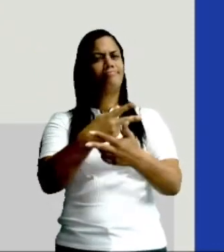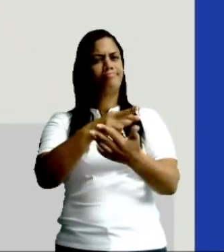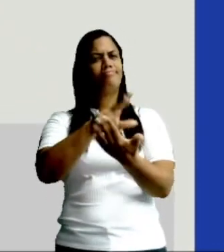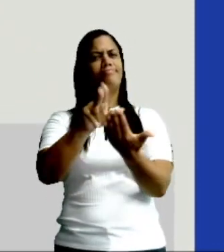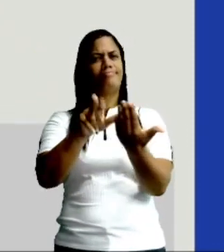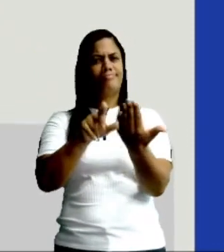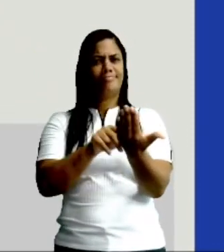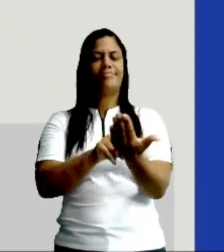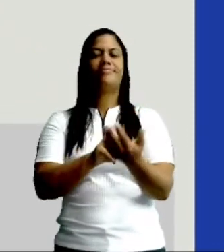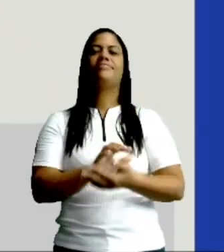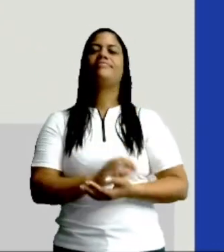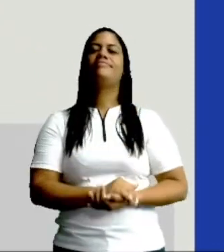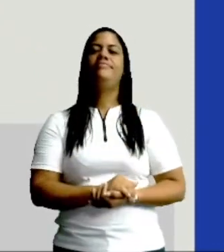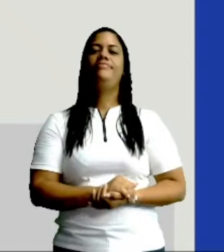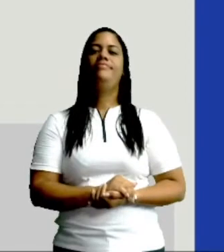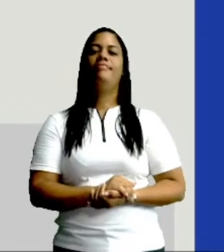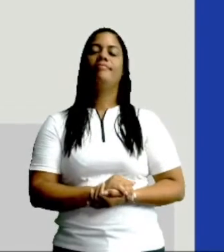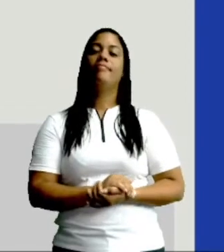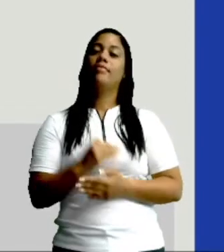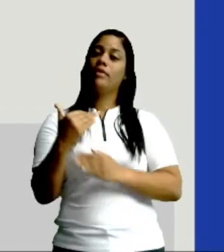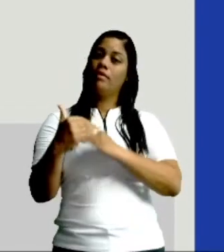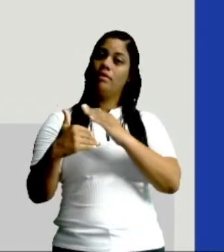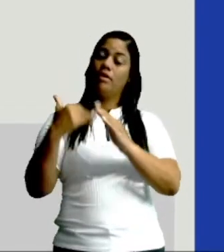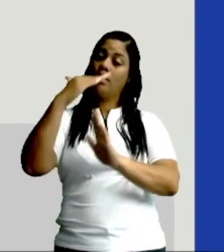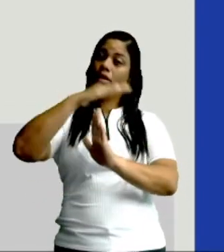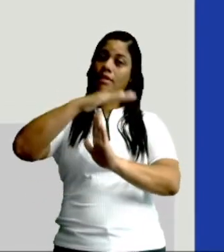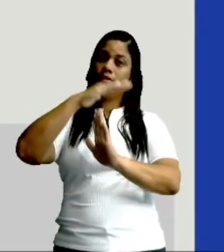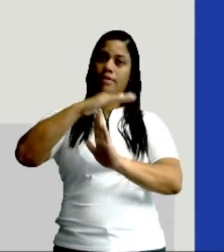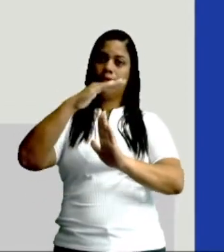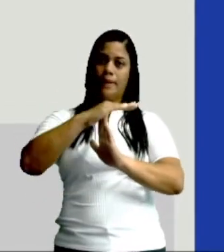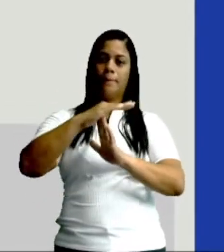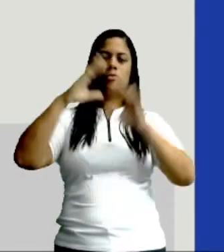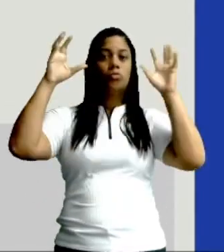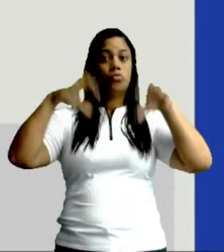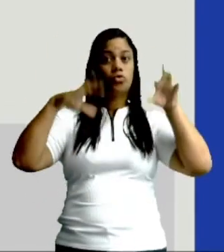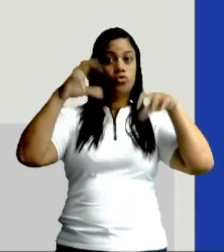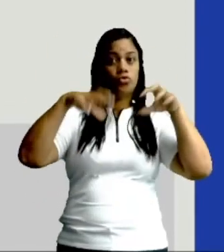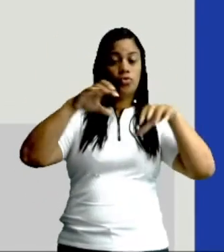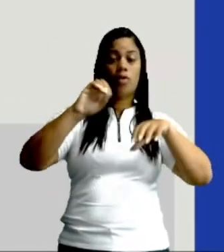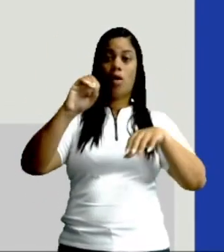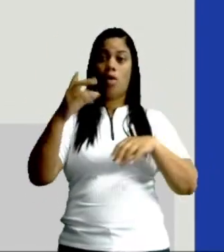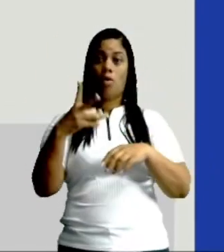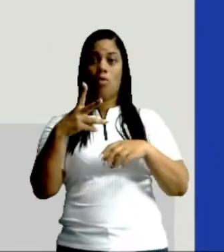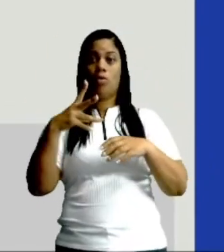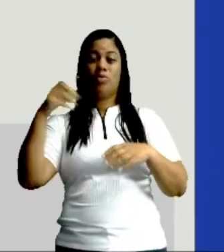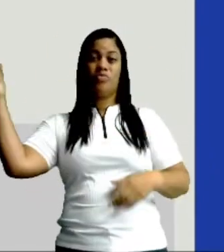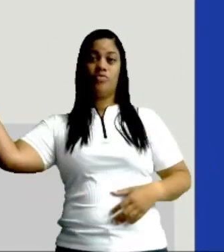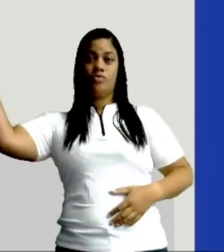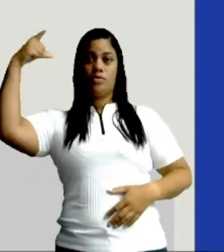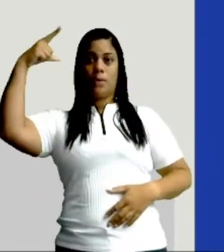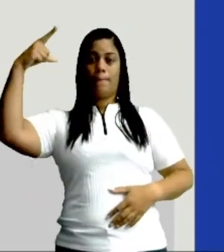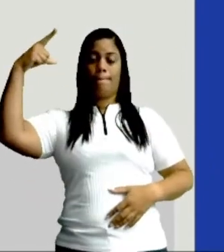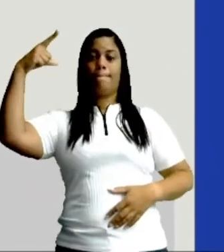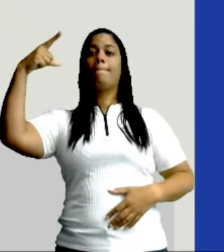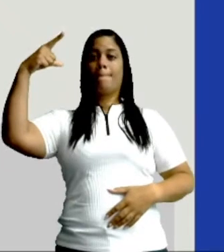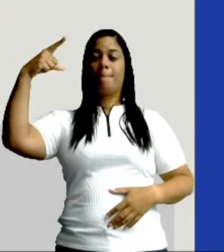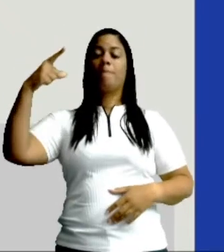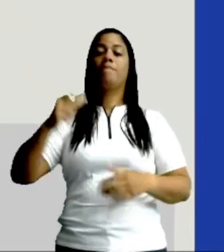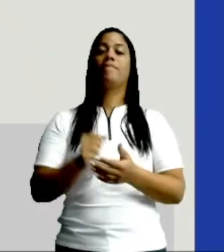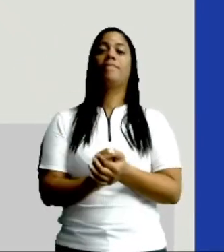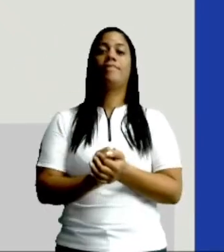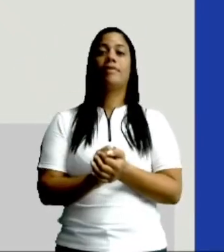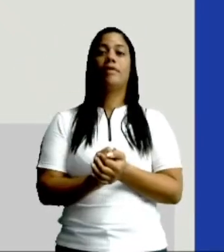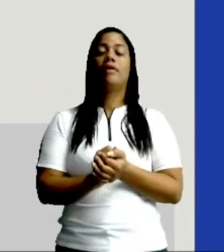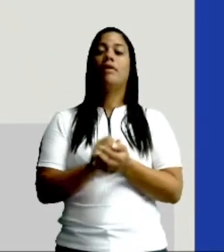os legumes. Durante o período de estiagem ou de muita chuva, a lavoura fica comprometida e